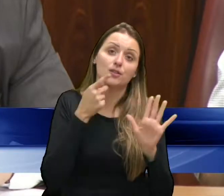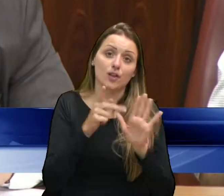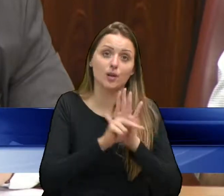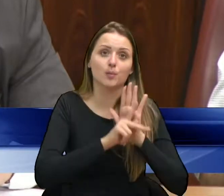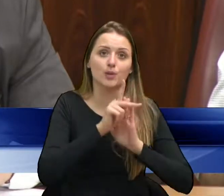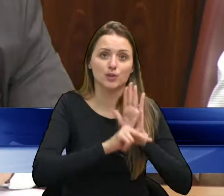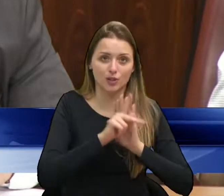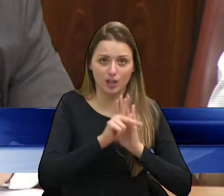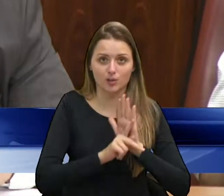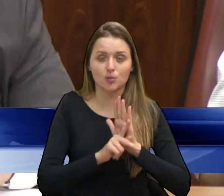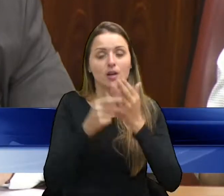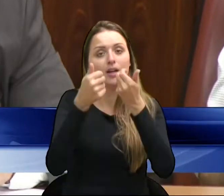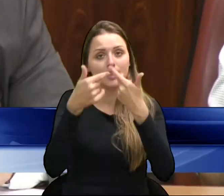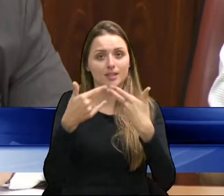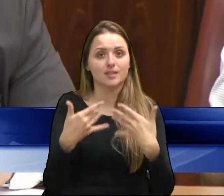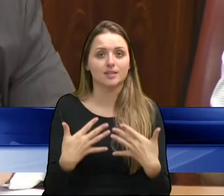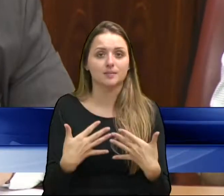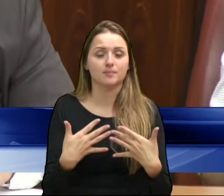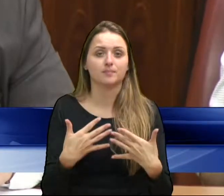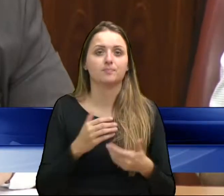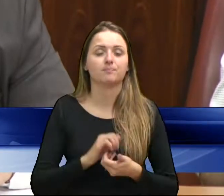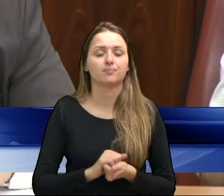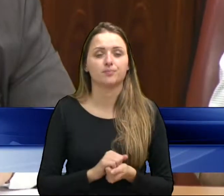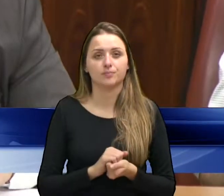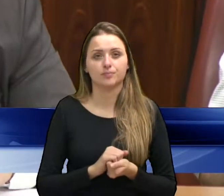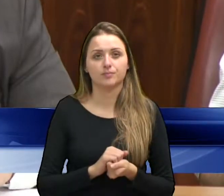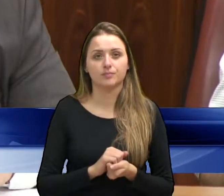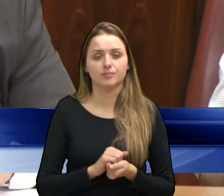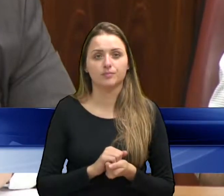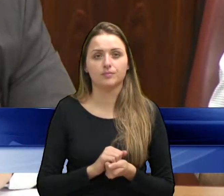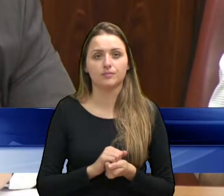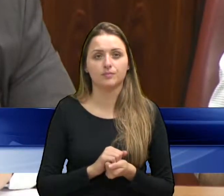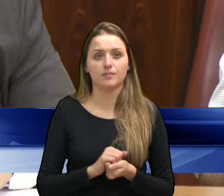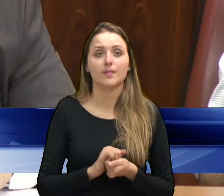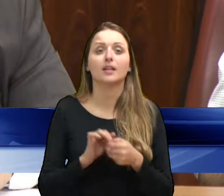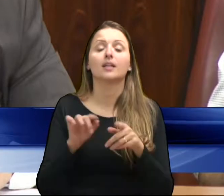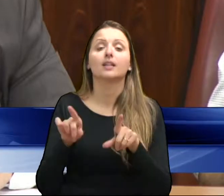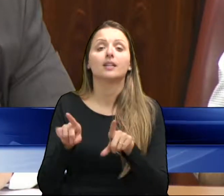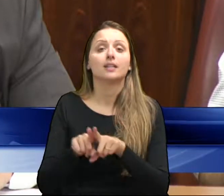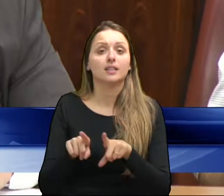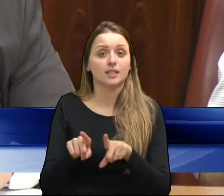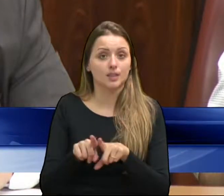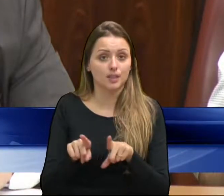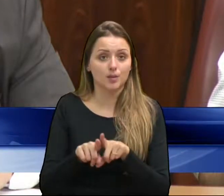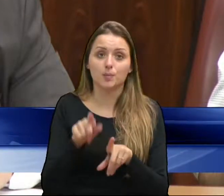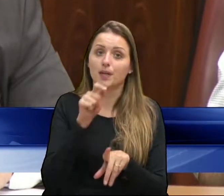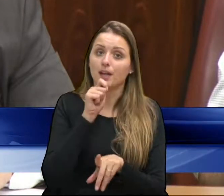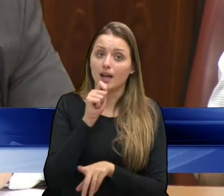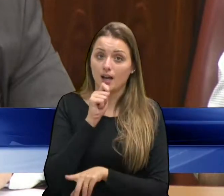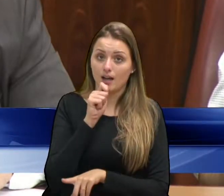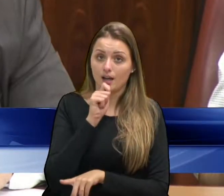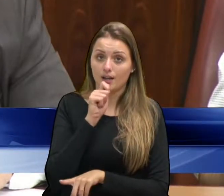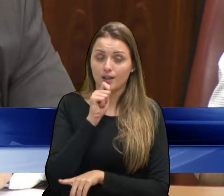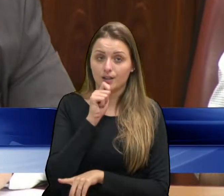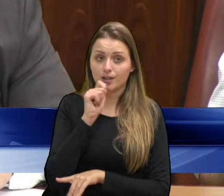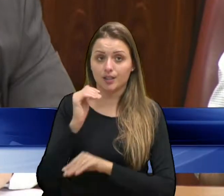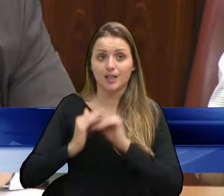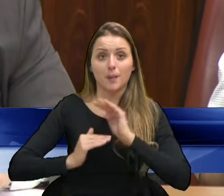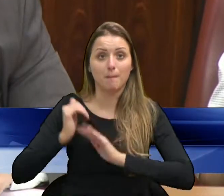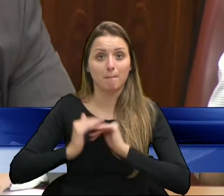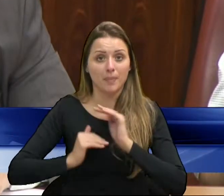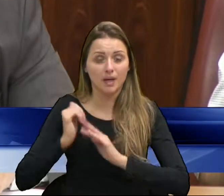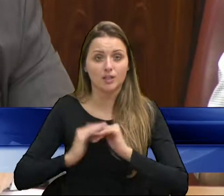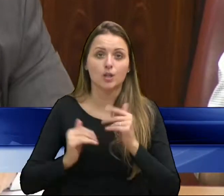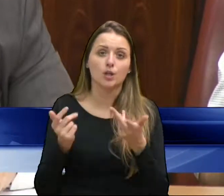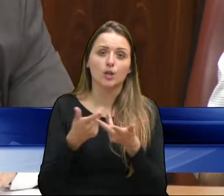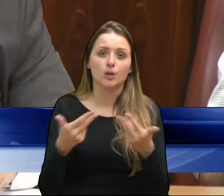assim é relatado. Por ora, né, também ainda é muito presente questões que